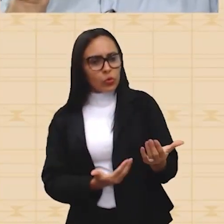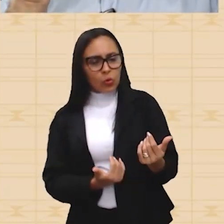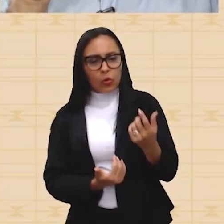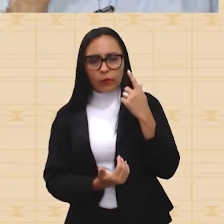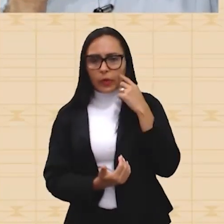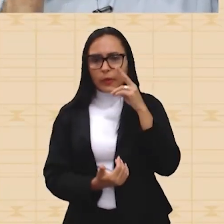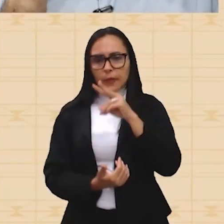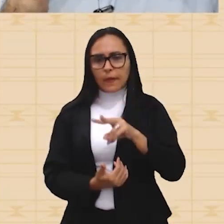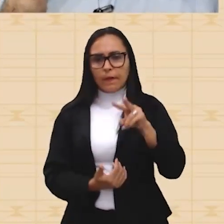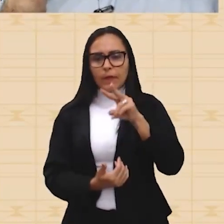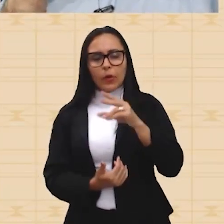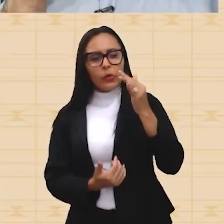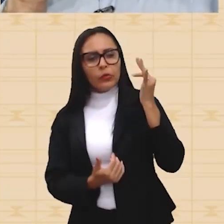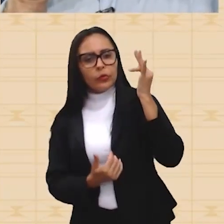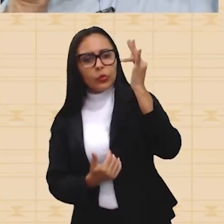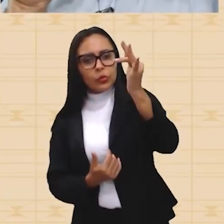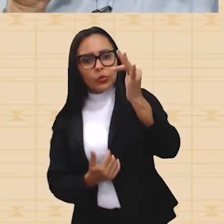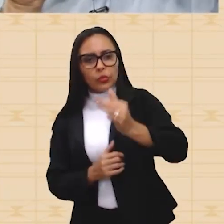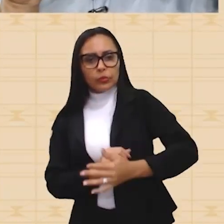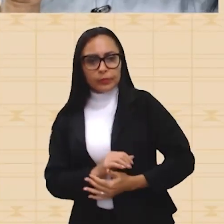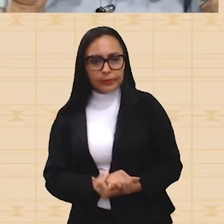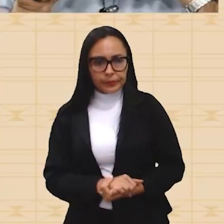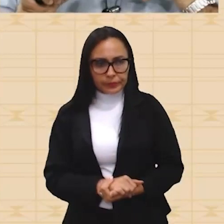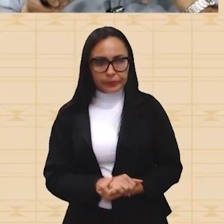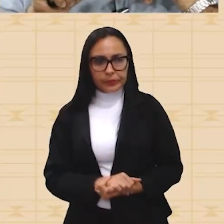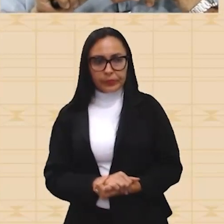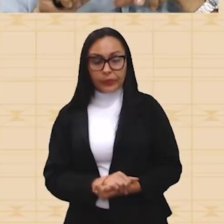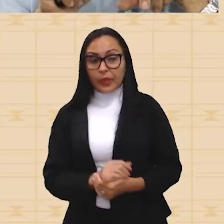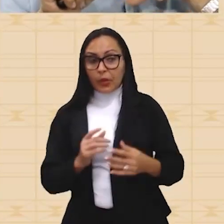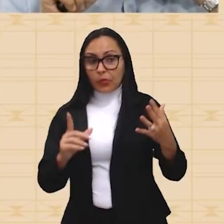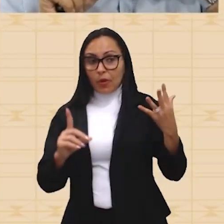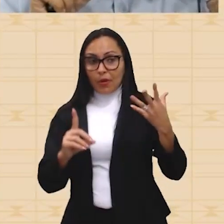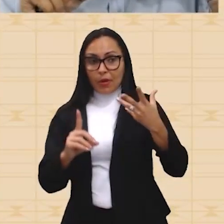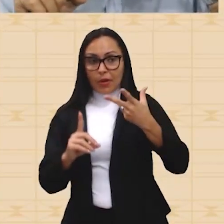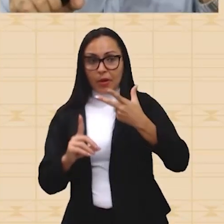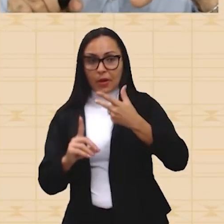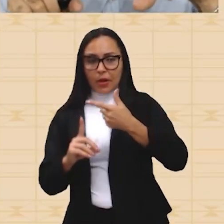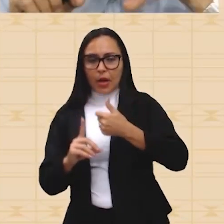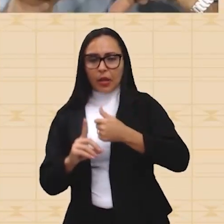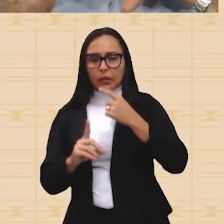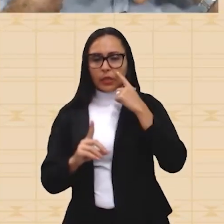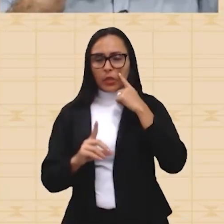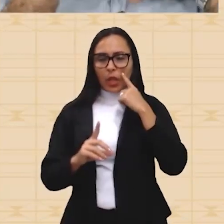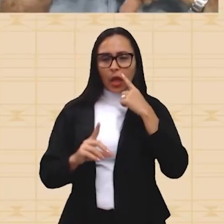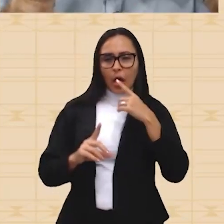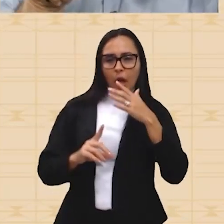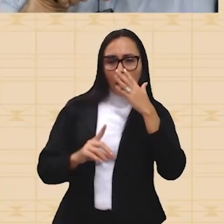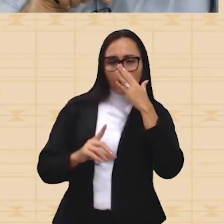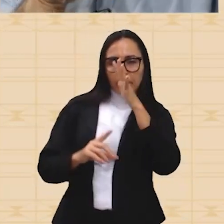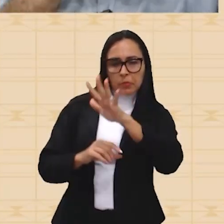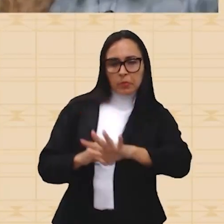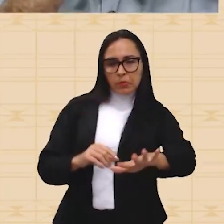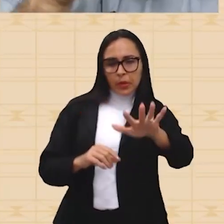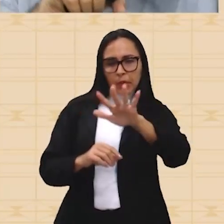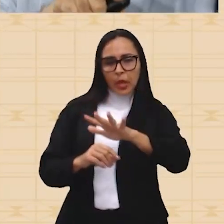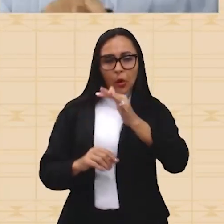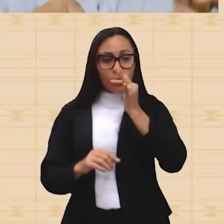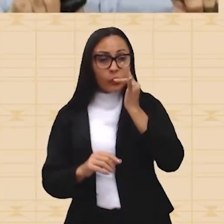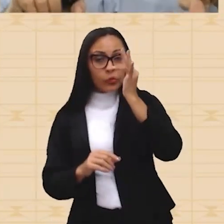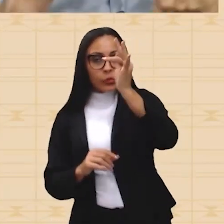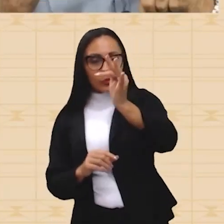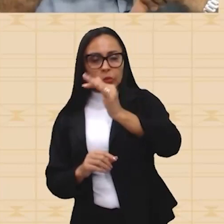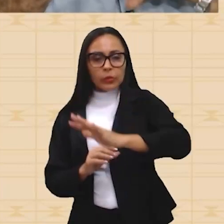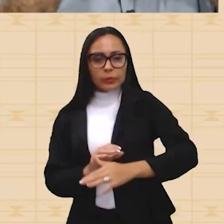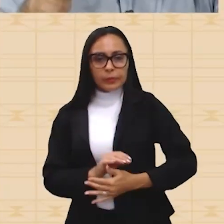né? Então, o futurismo, quer dizer, é uma arte que vislumbra o futuro, quer dizer, no futuro você vai pensar